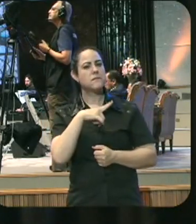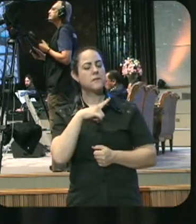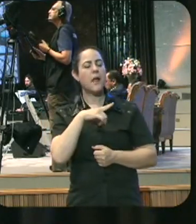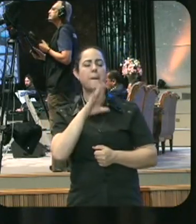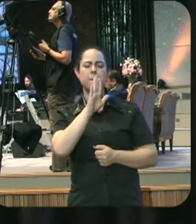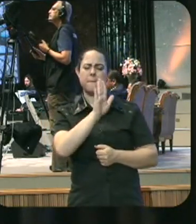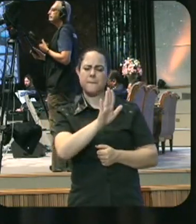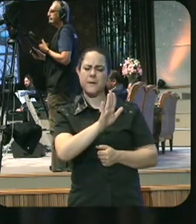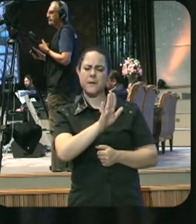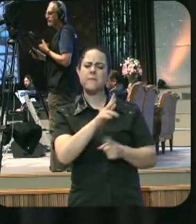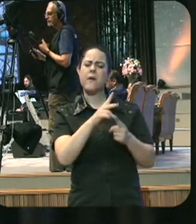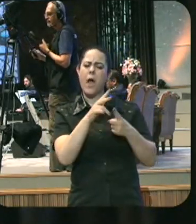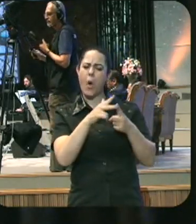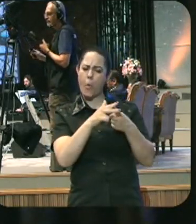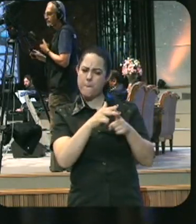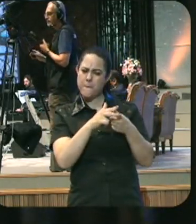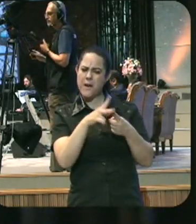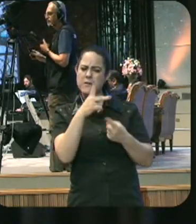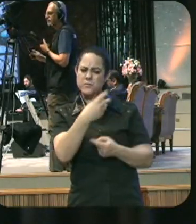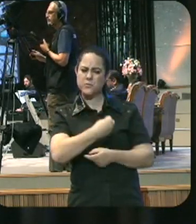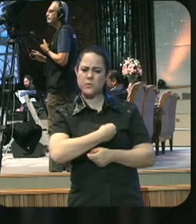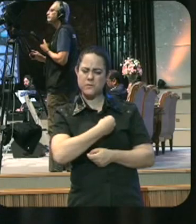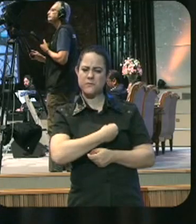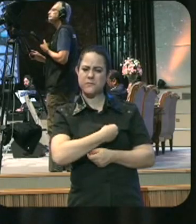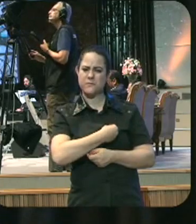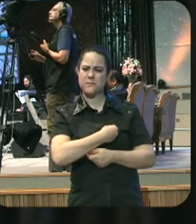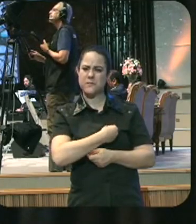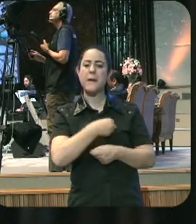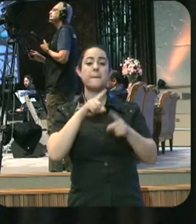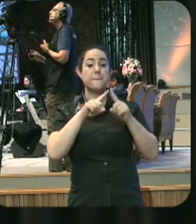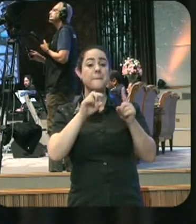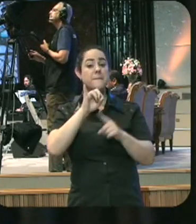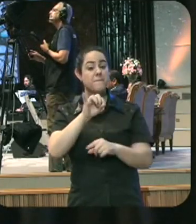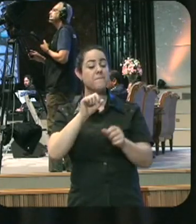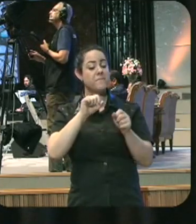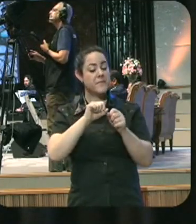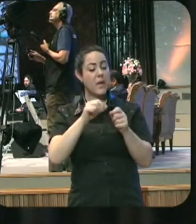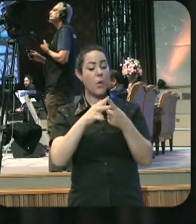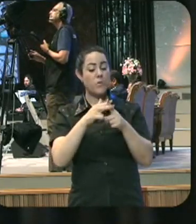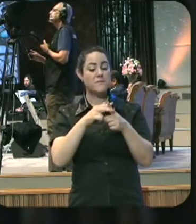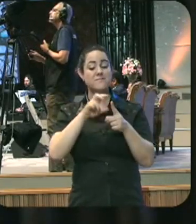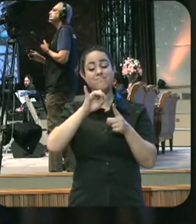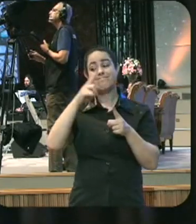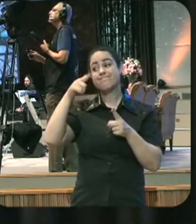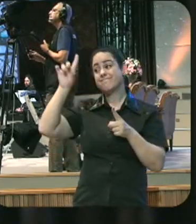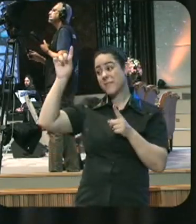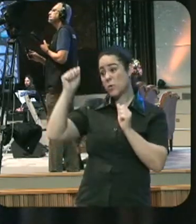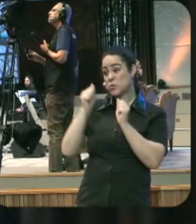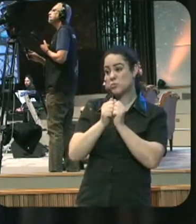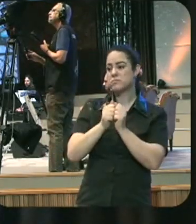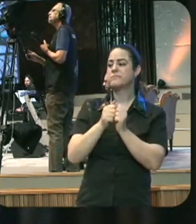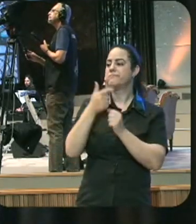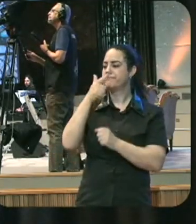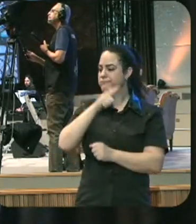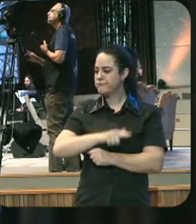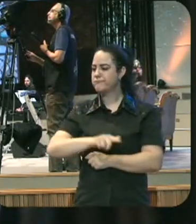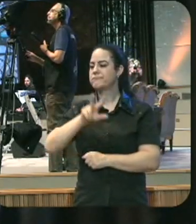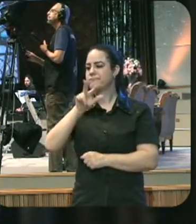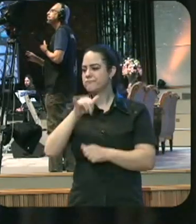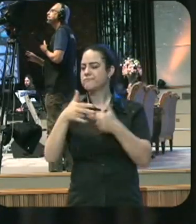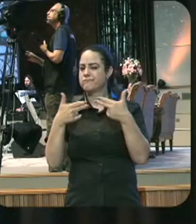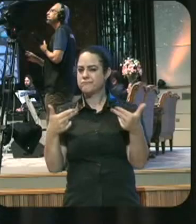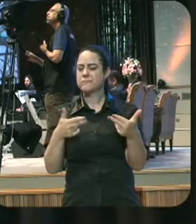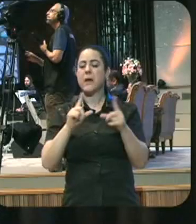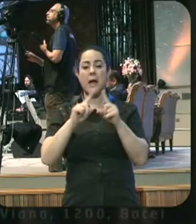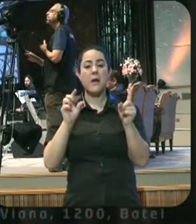vamos começar a fazer consertos. Mas sabe, se a gente fizer consertos sem Ele, a gente se machuca. Mas quando